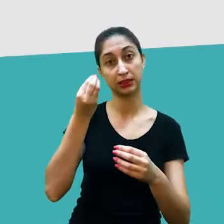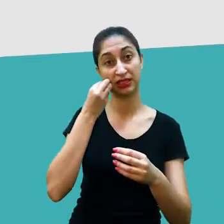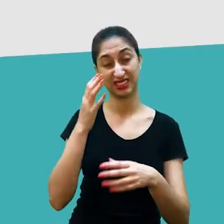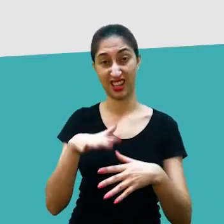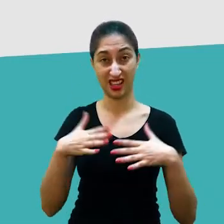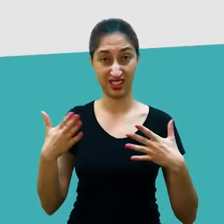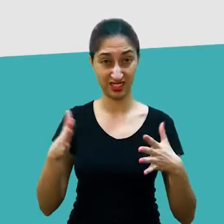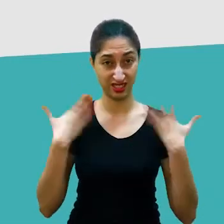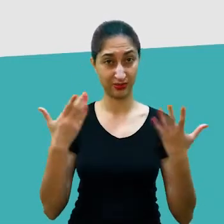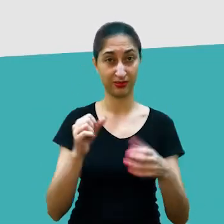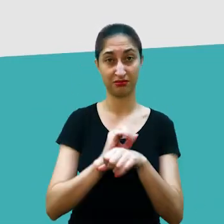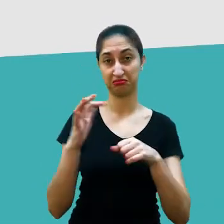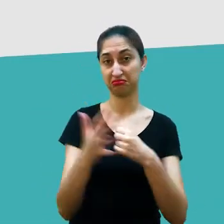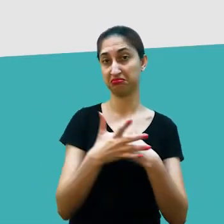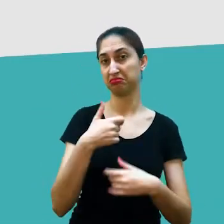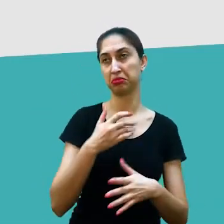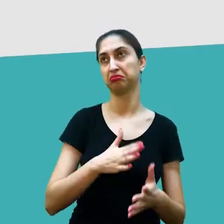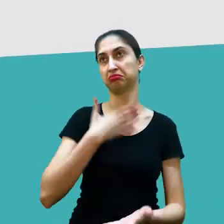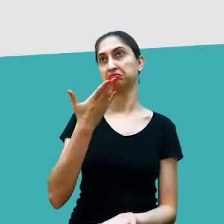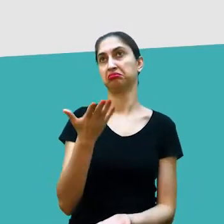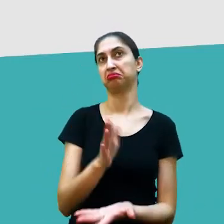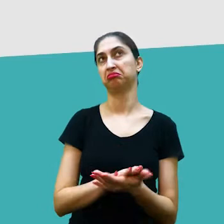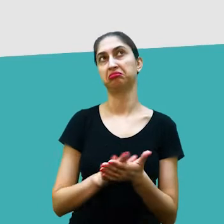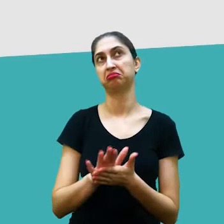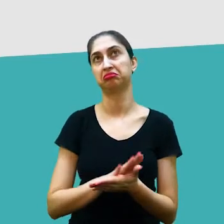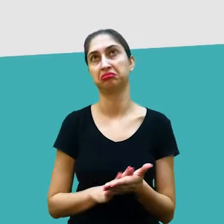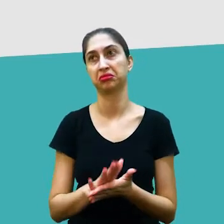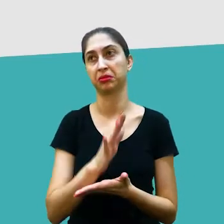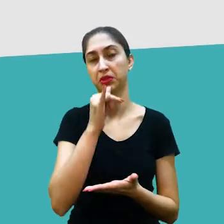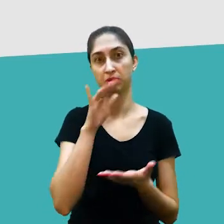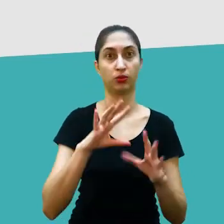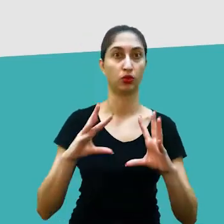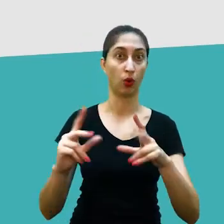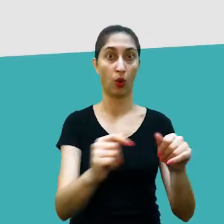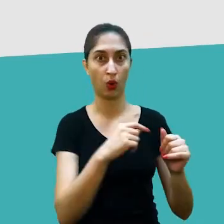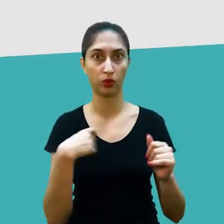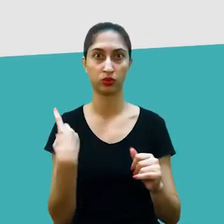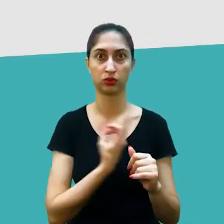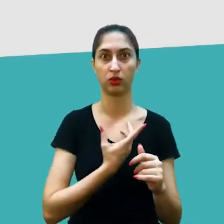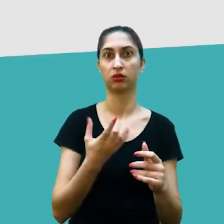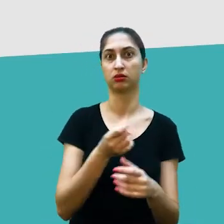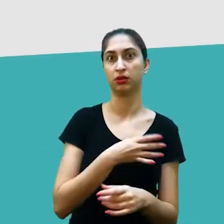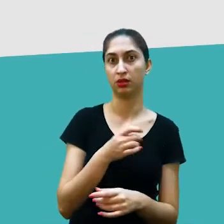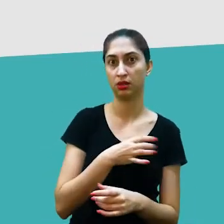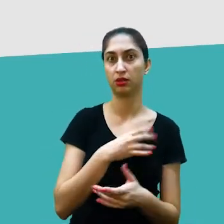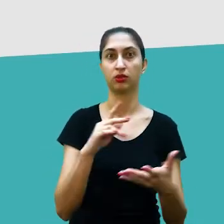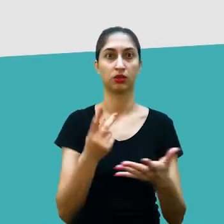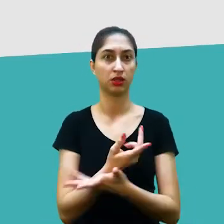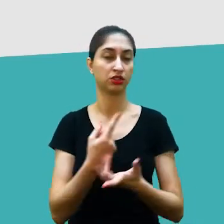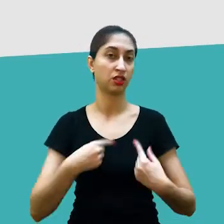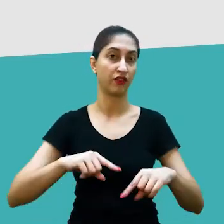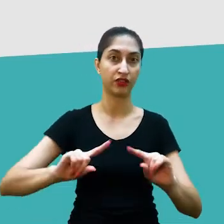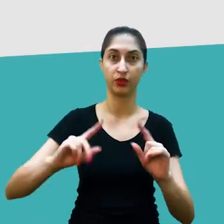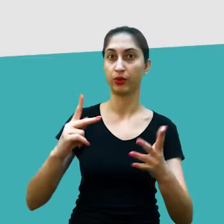me surpreendi tanto no sentido claro, né? Todos nós ficamos muito temerosos, foi um desafio